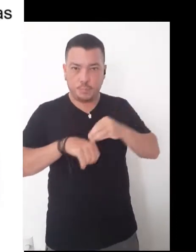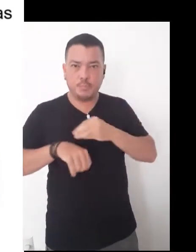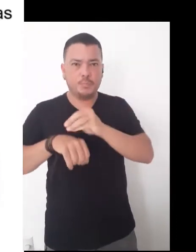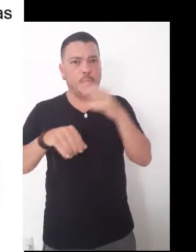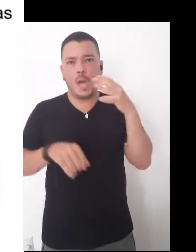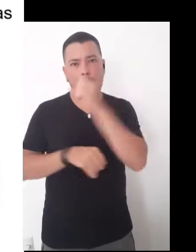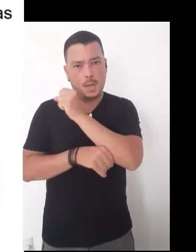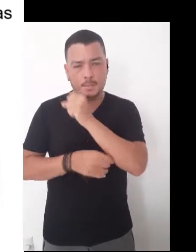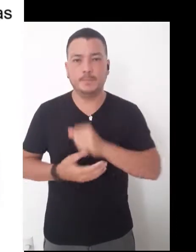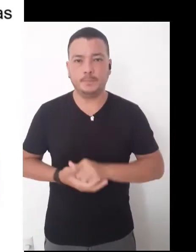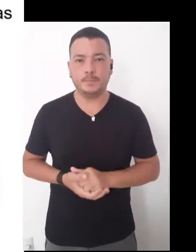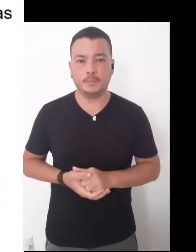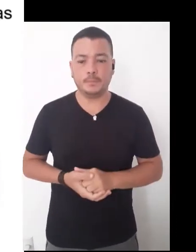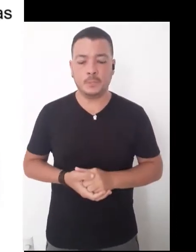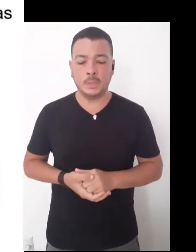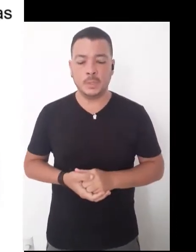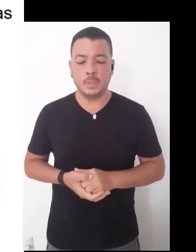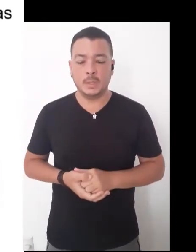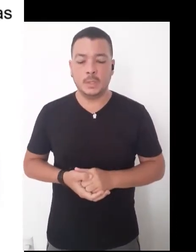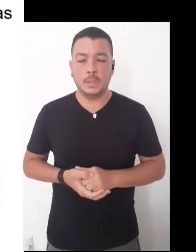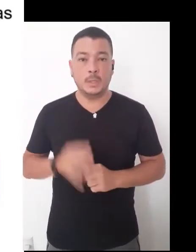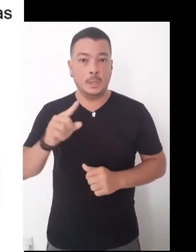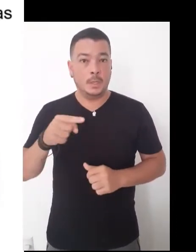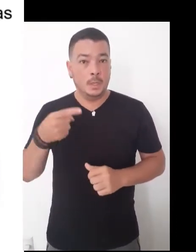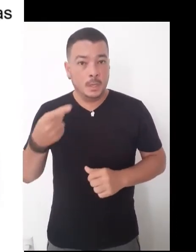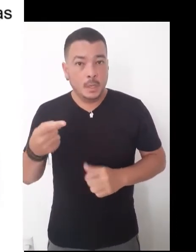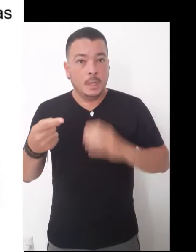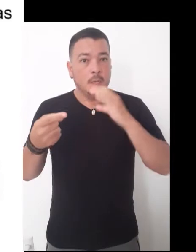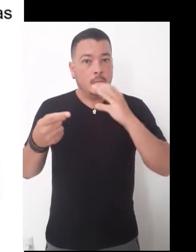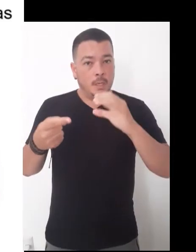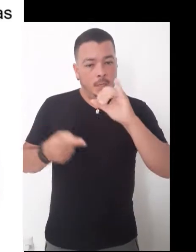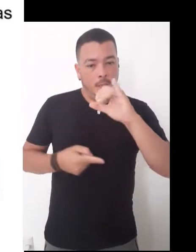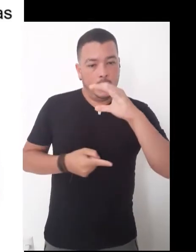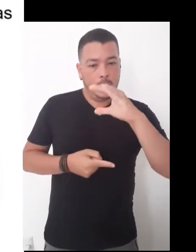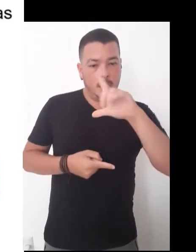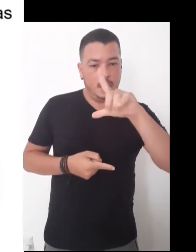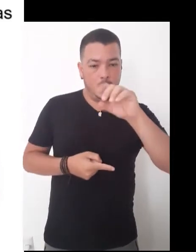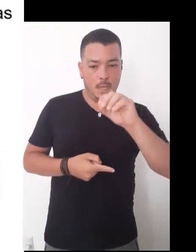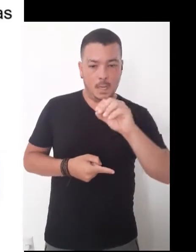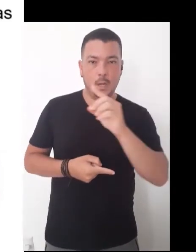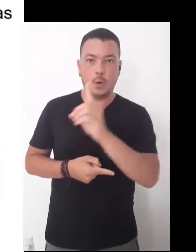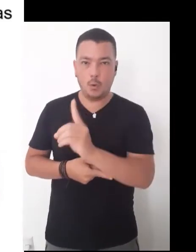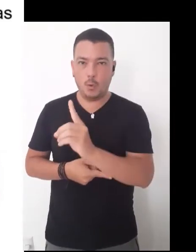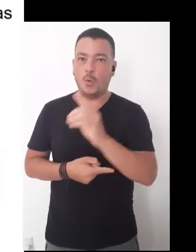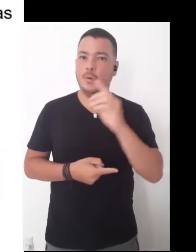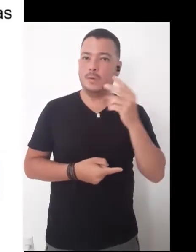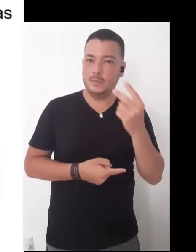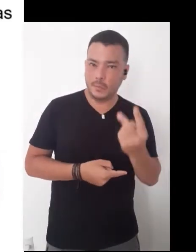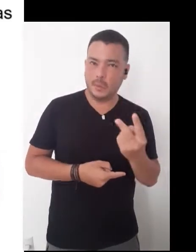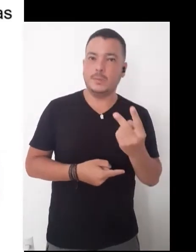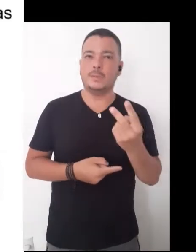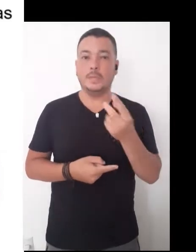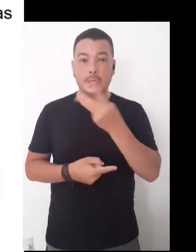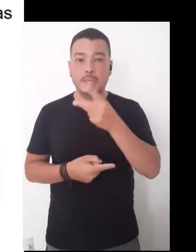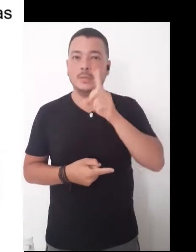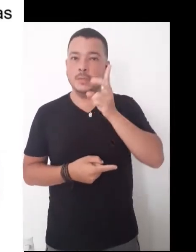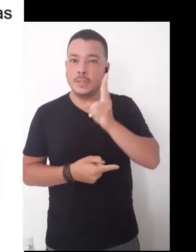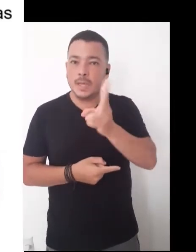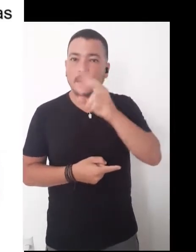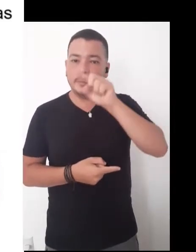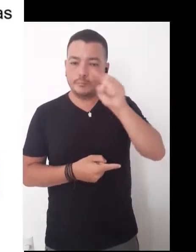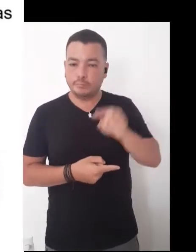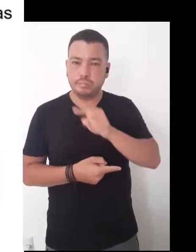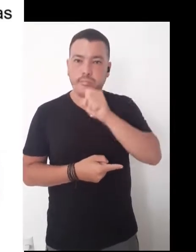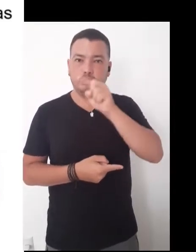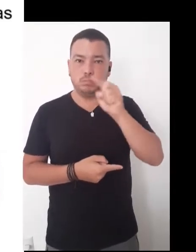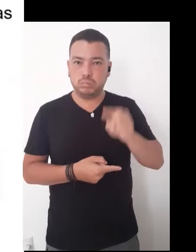Pronto, isso é o meu ciclo 1. E depois eu tenho o ciclo 2, isso fica se repetindo em ciclos eternos